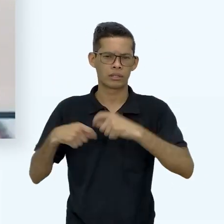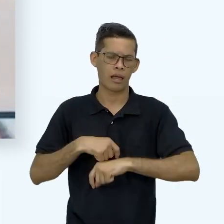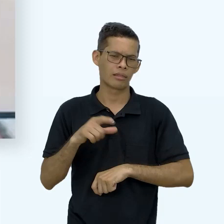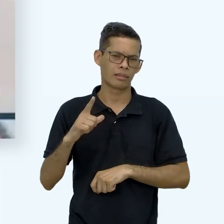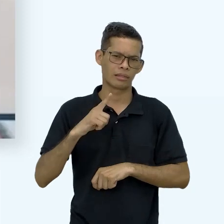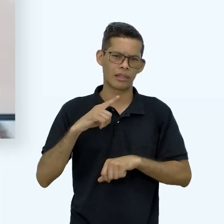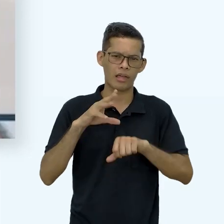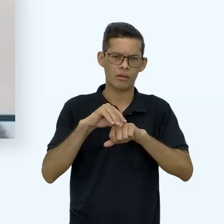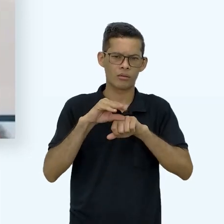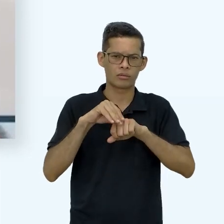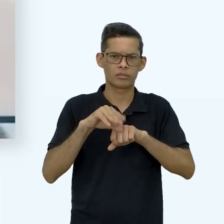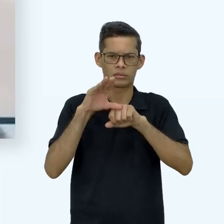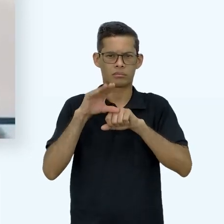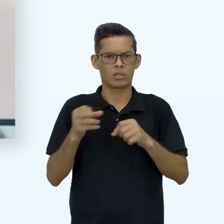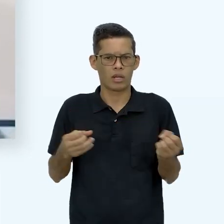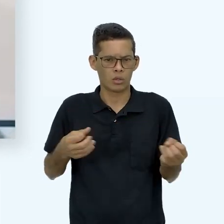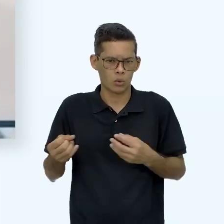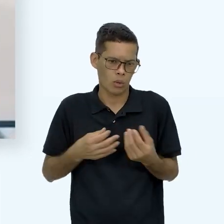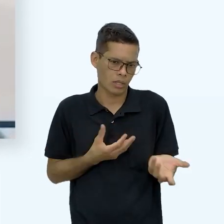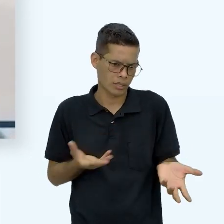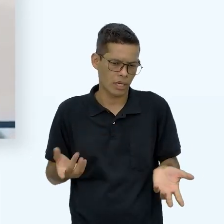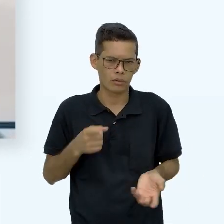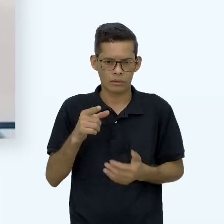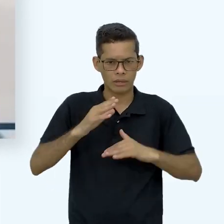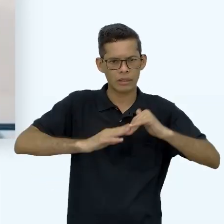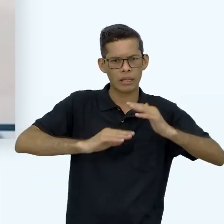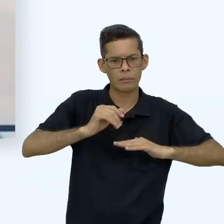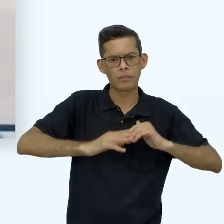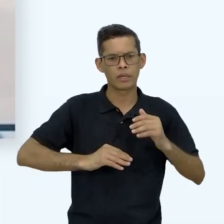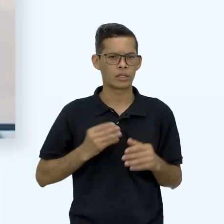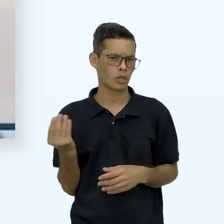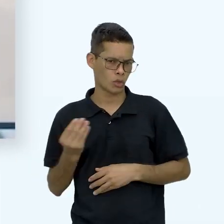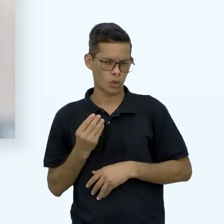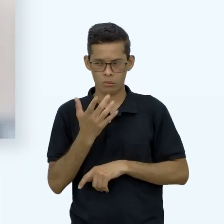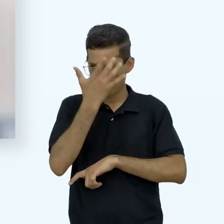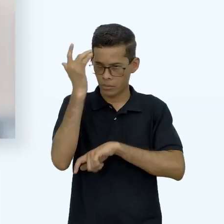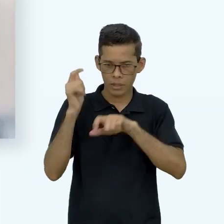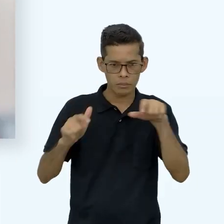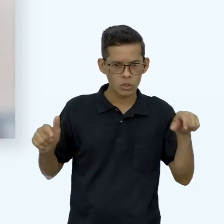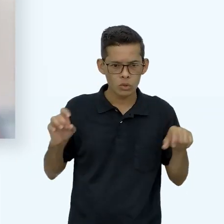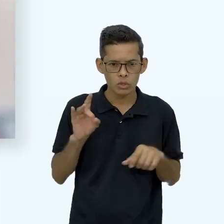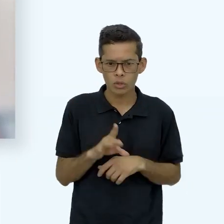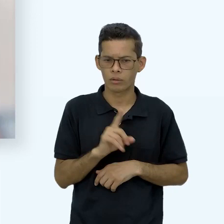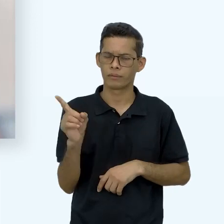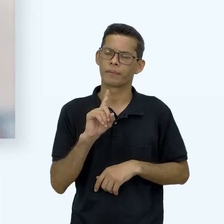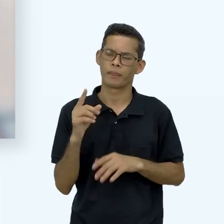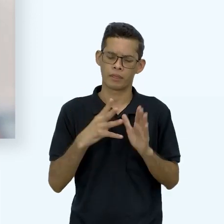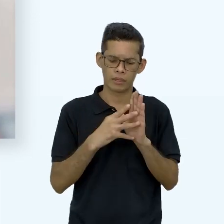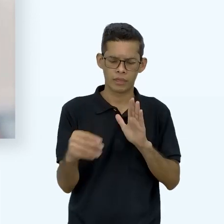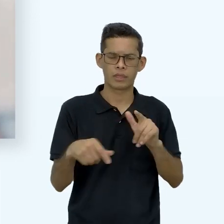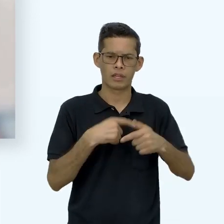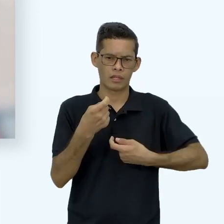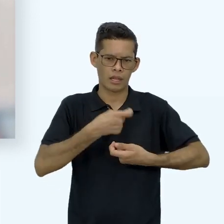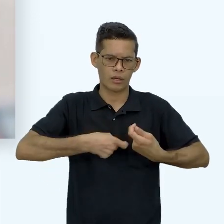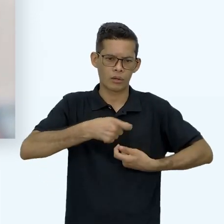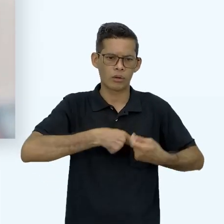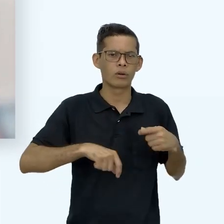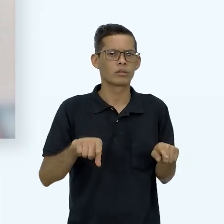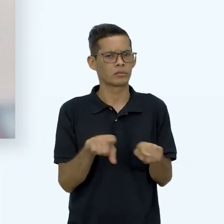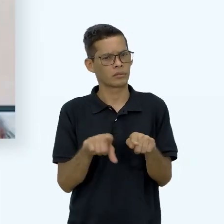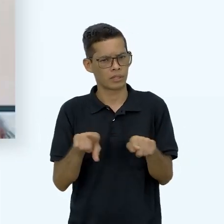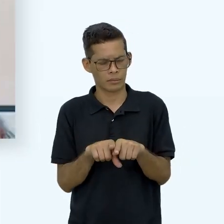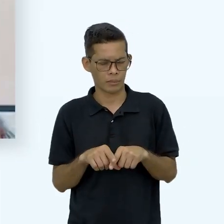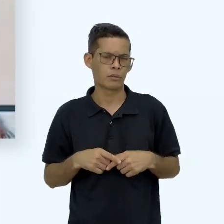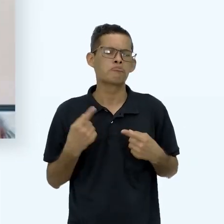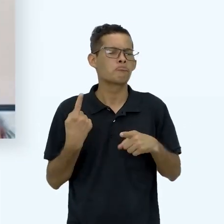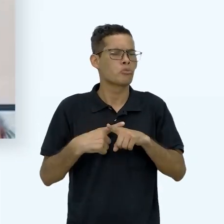conhecimento mais atualizado. Isso aqui na prática não vale só para as pessoas, vale para os modelos de negócio. Por que os modelos de negócio estão ficando